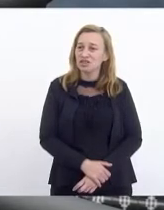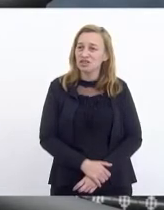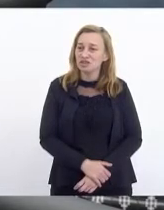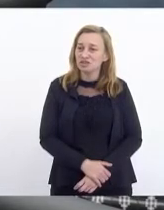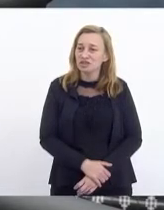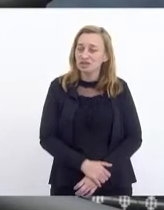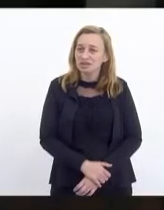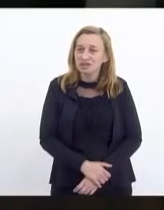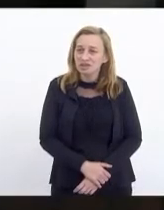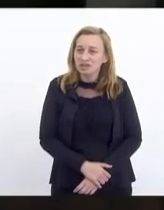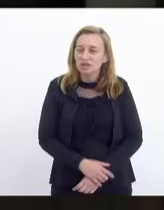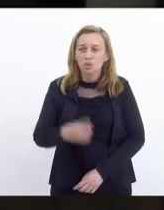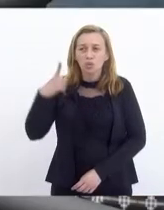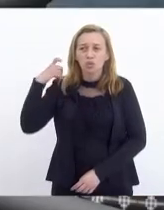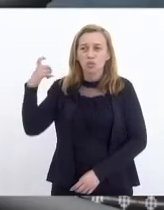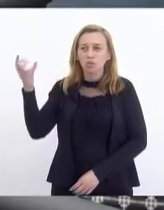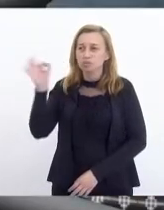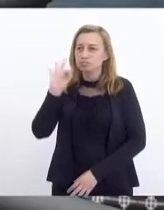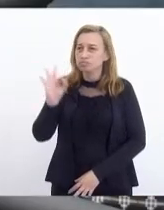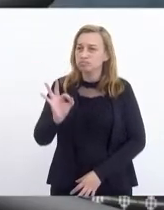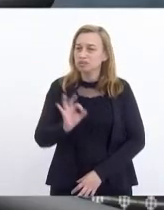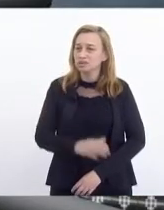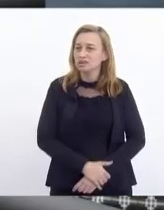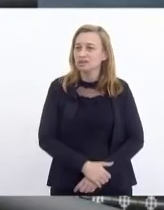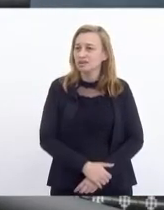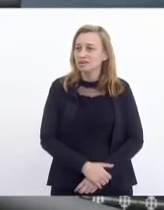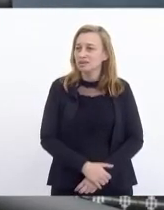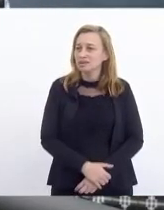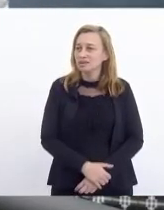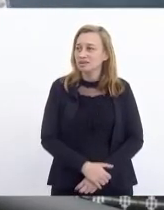Não chegou o som, Coronel.